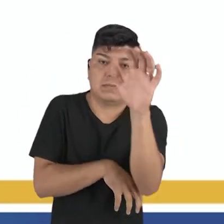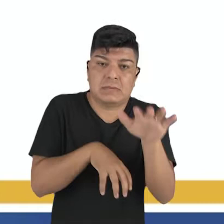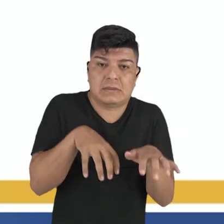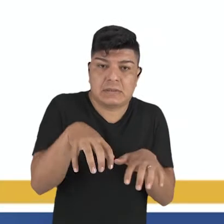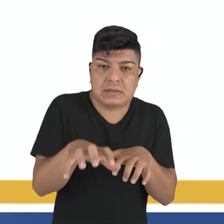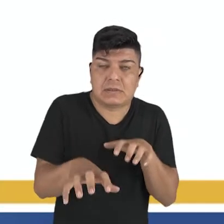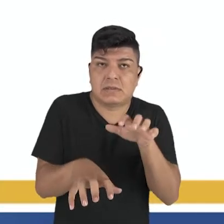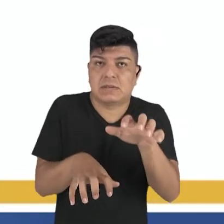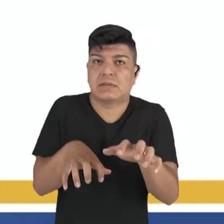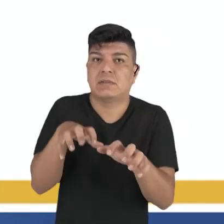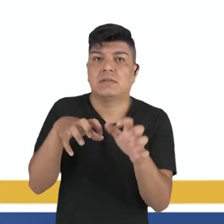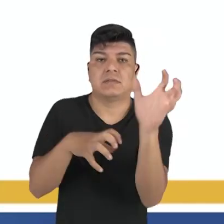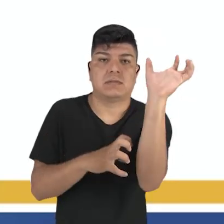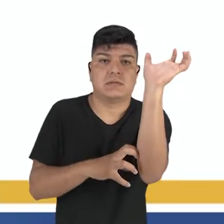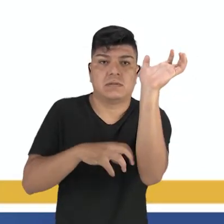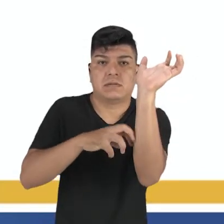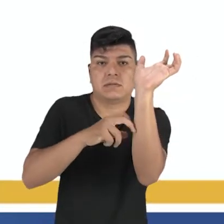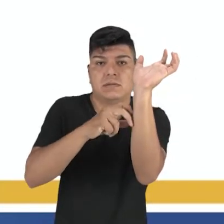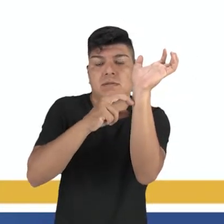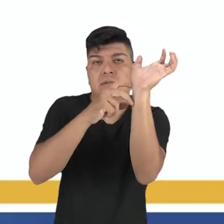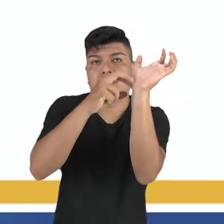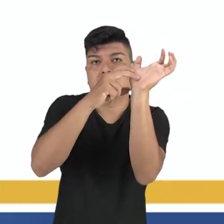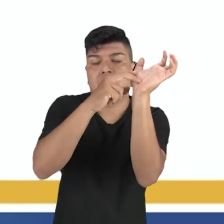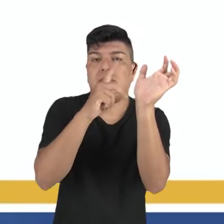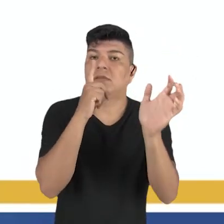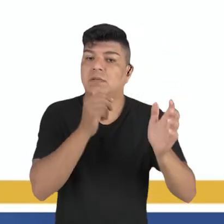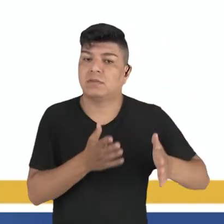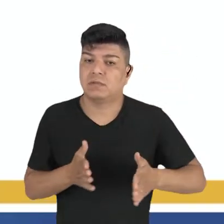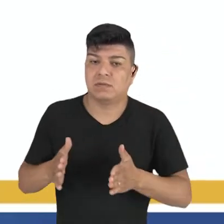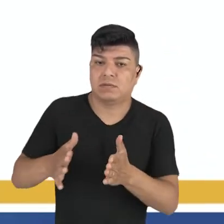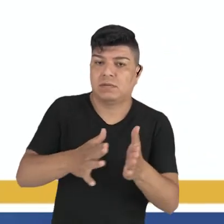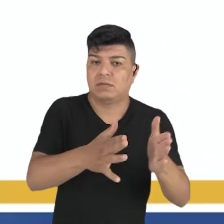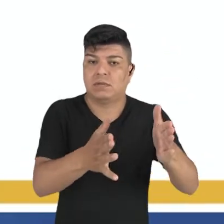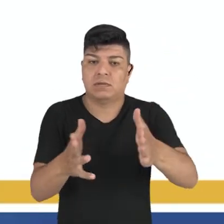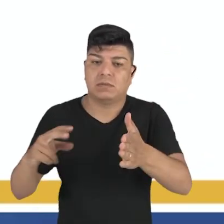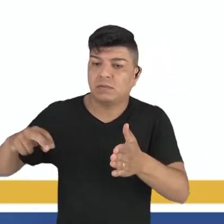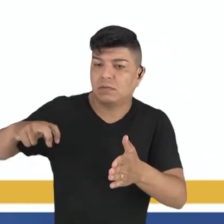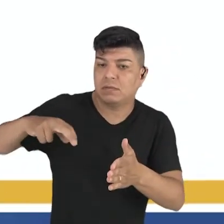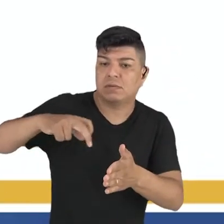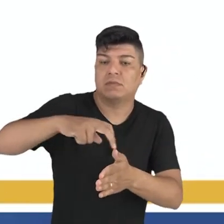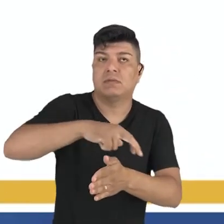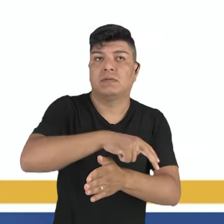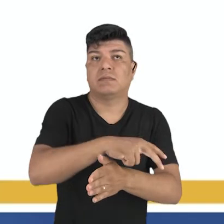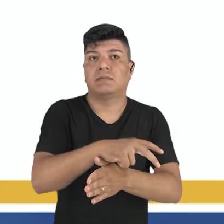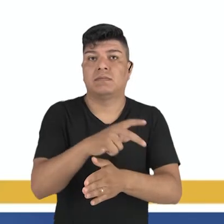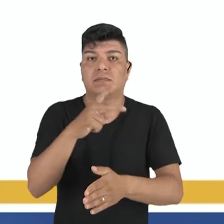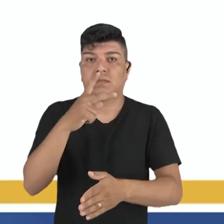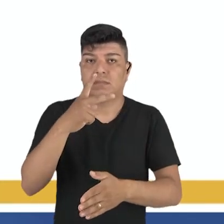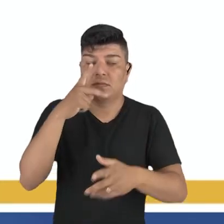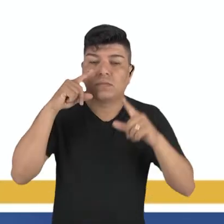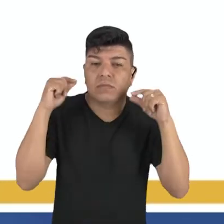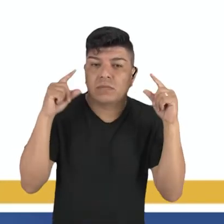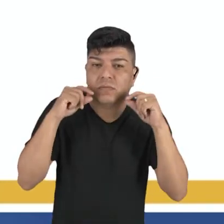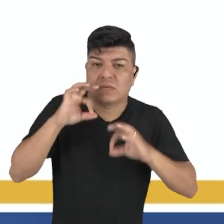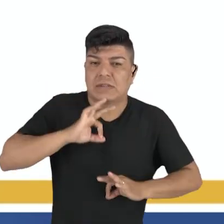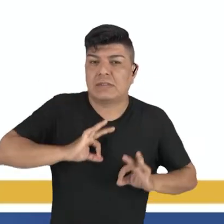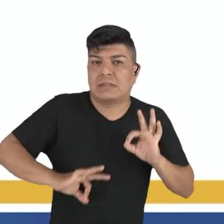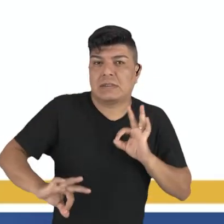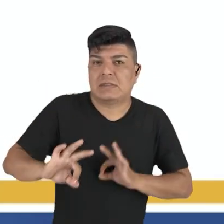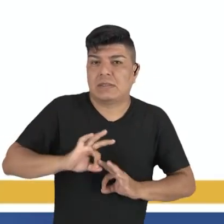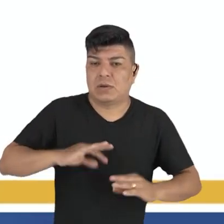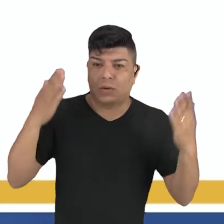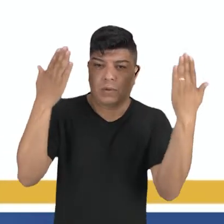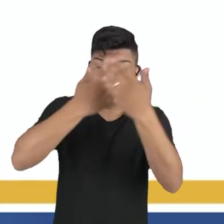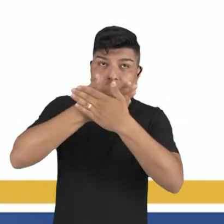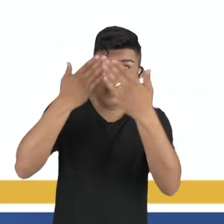escalar árvores altas e atravessar rios, a onça parece ter os poderes de